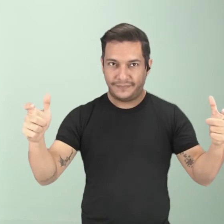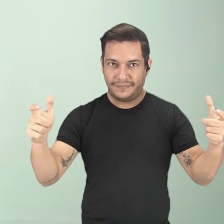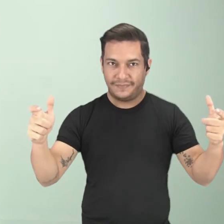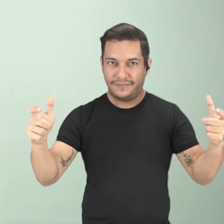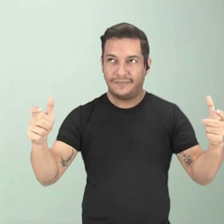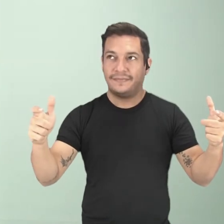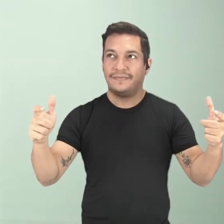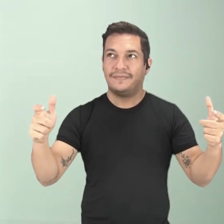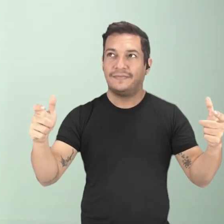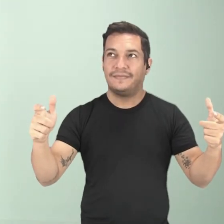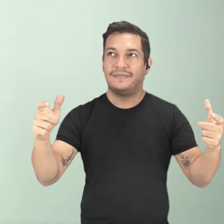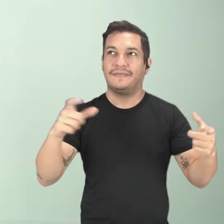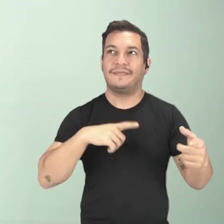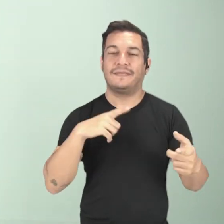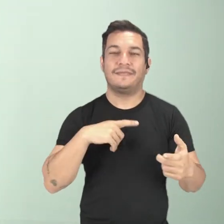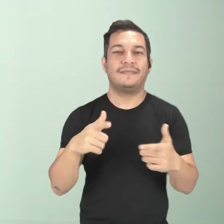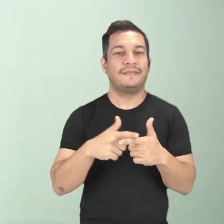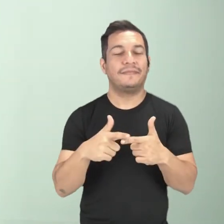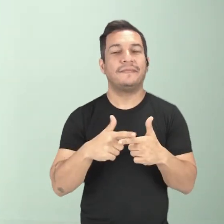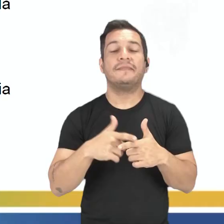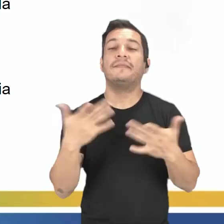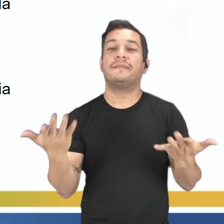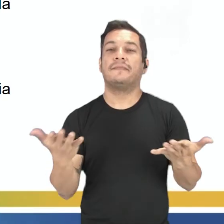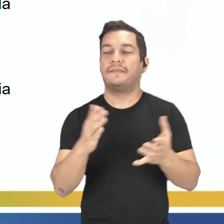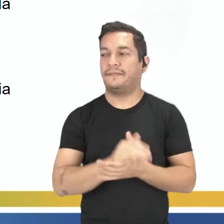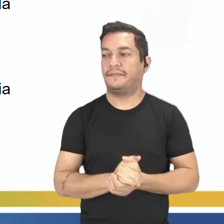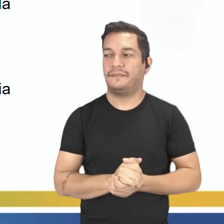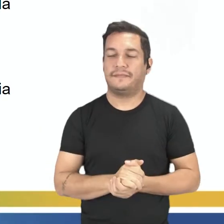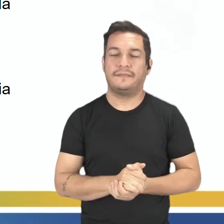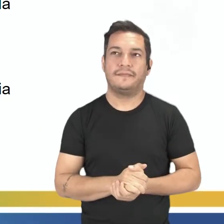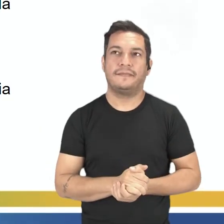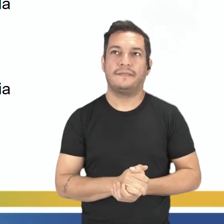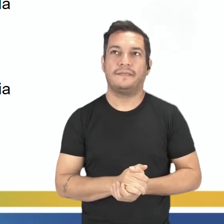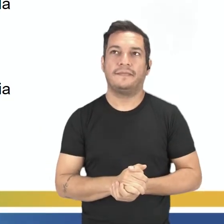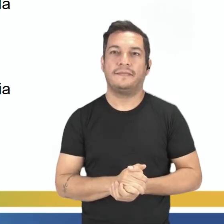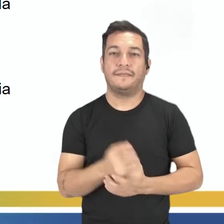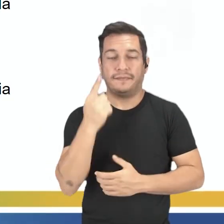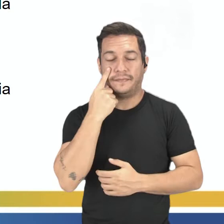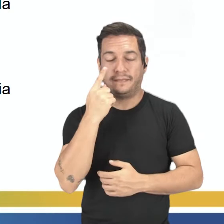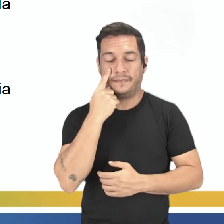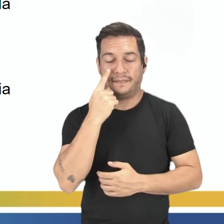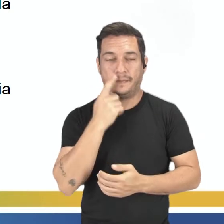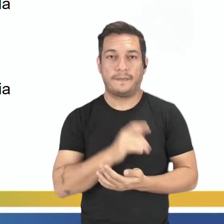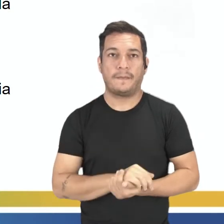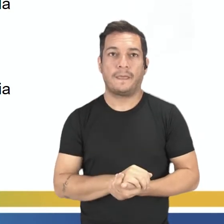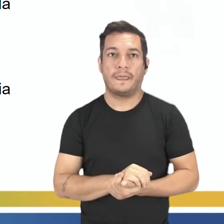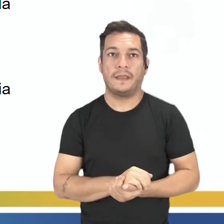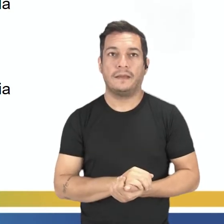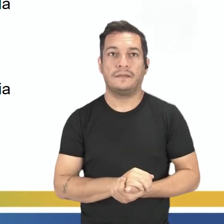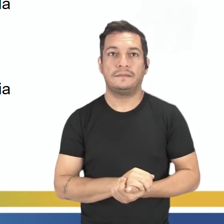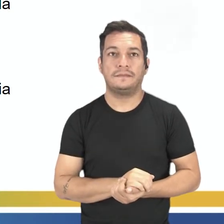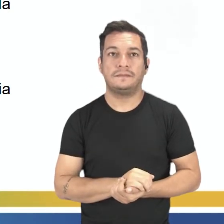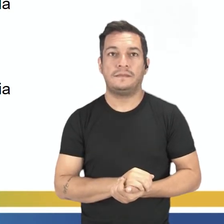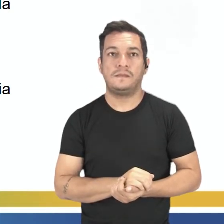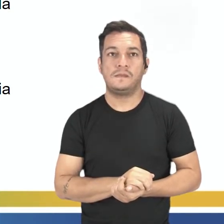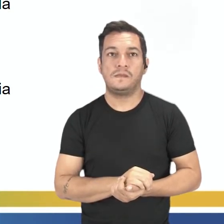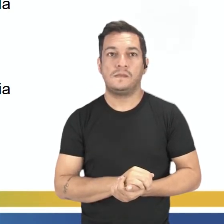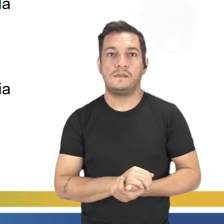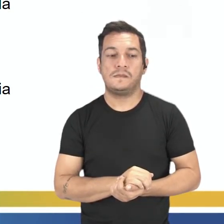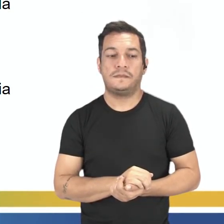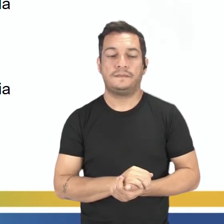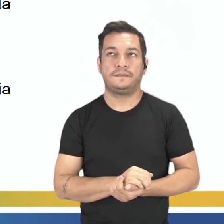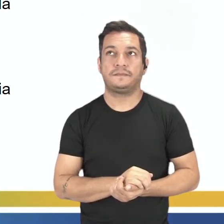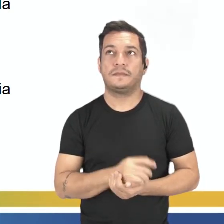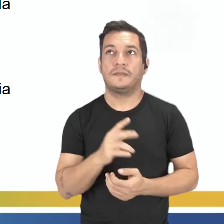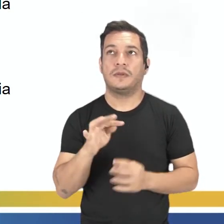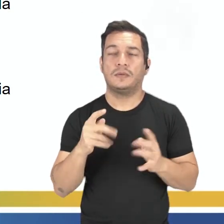vai trazer algumas implicações. Que implicações são essas, pessoal? Observa aí. Primeiro, a partir de tudo